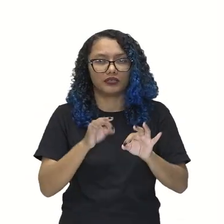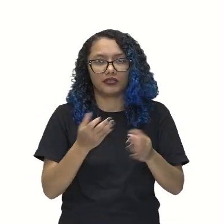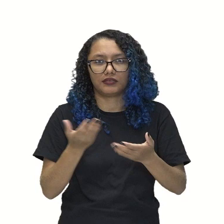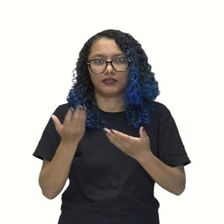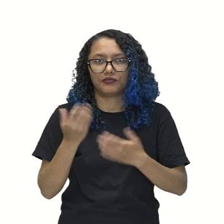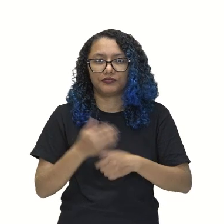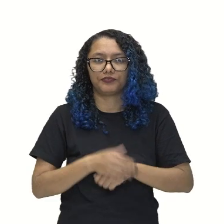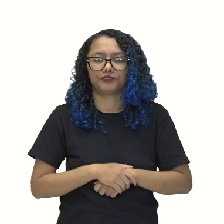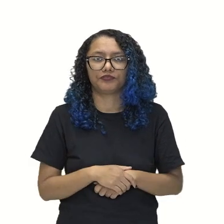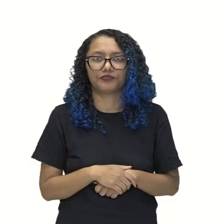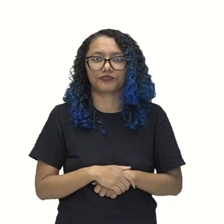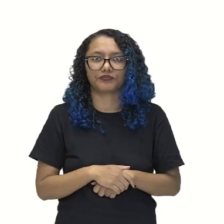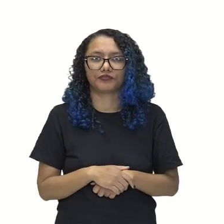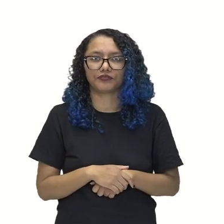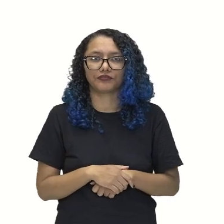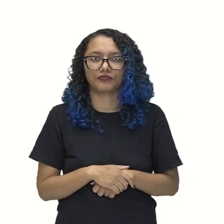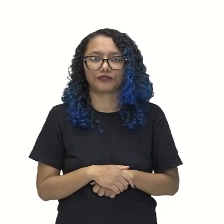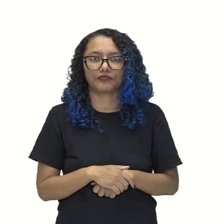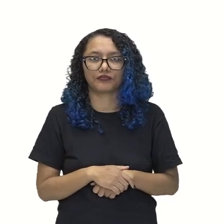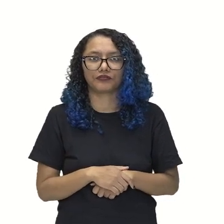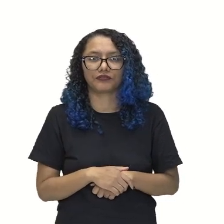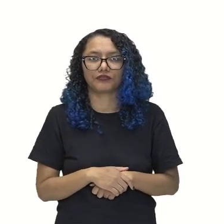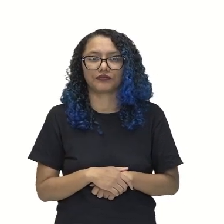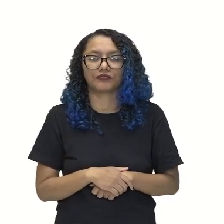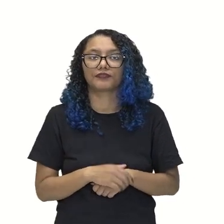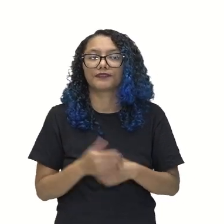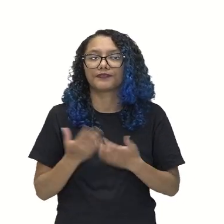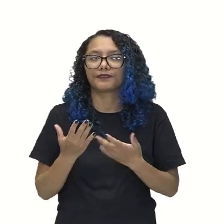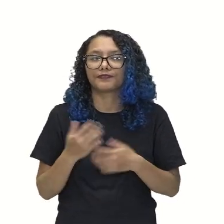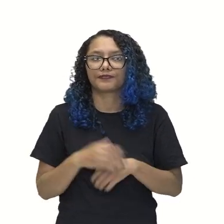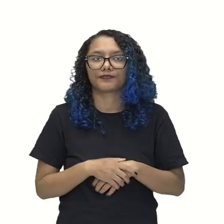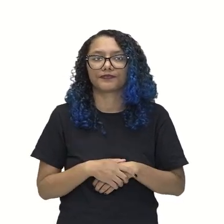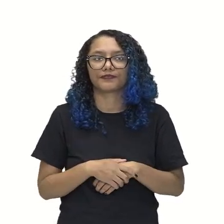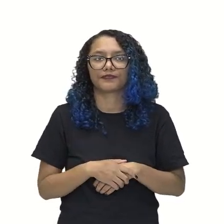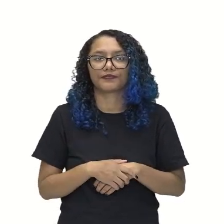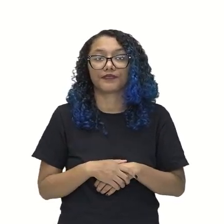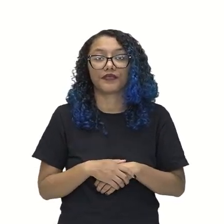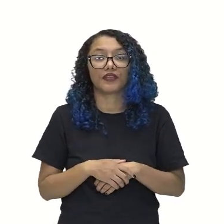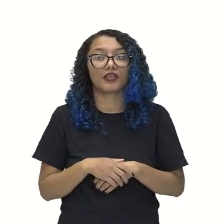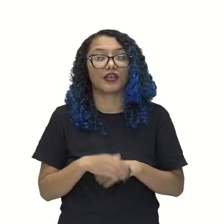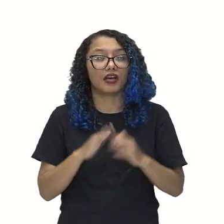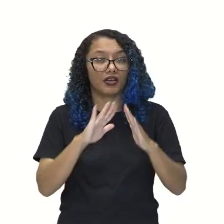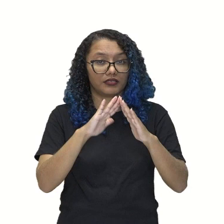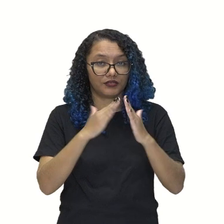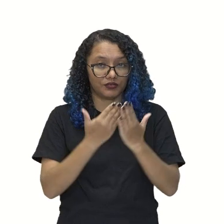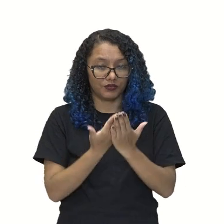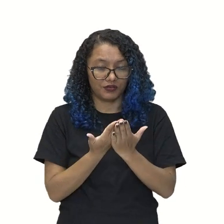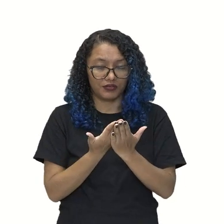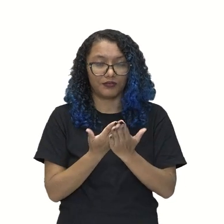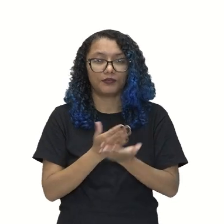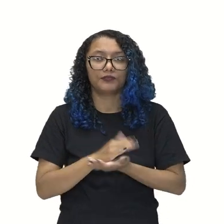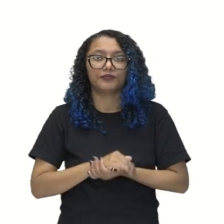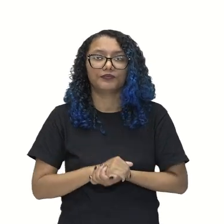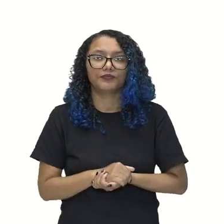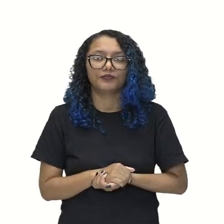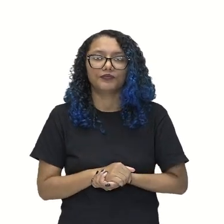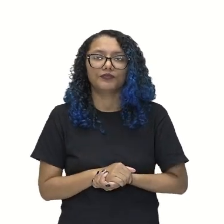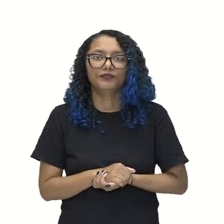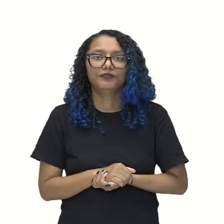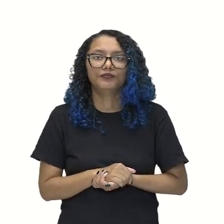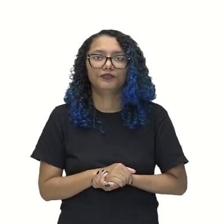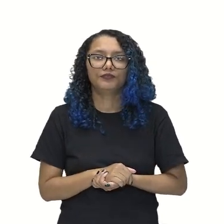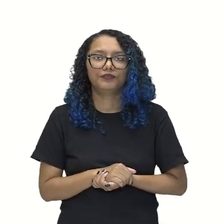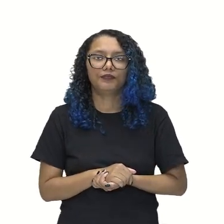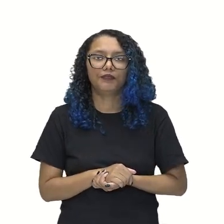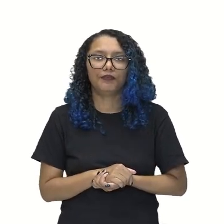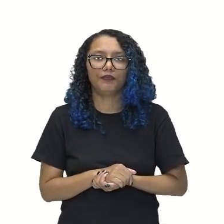minha situação escola, que é o prédio, beleza? Essa escola, ela é